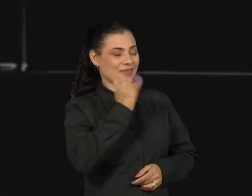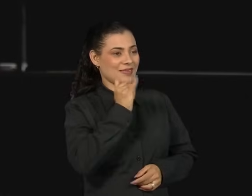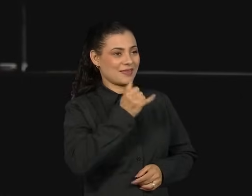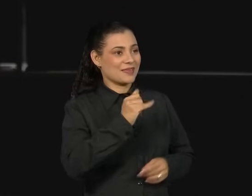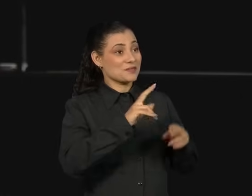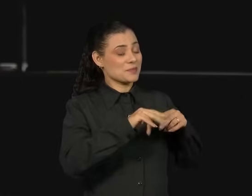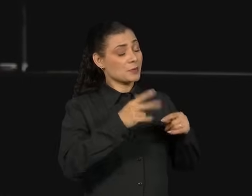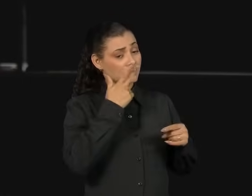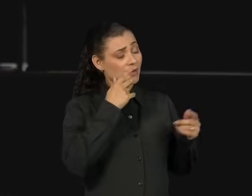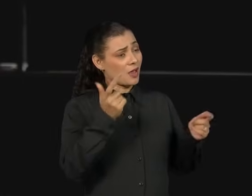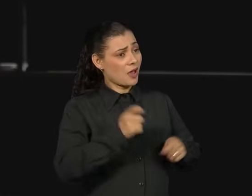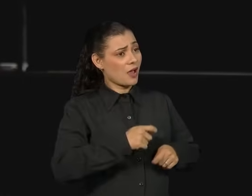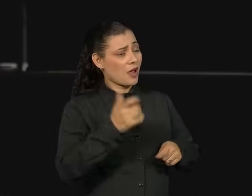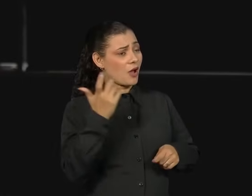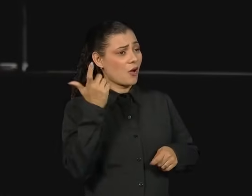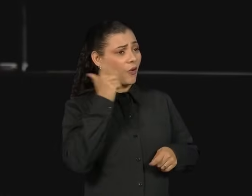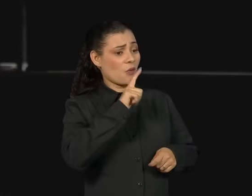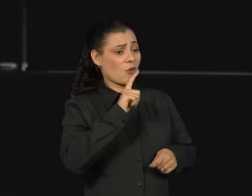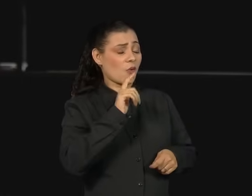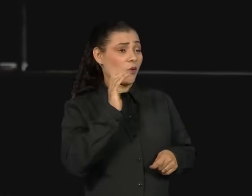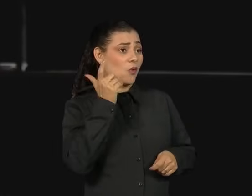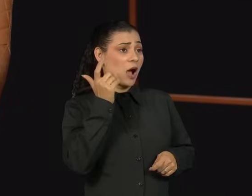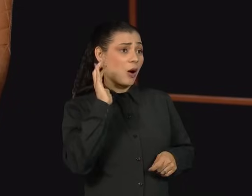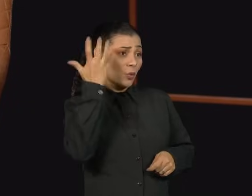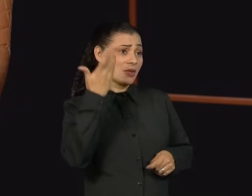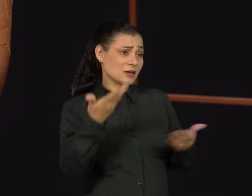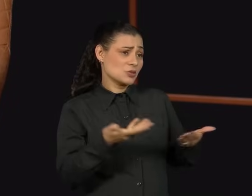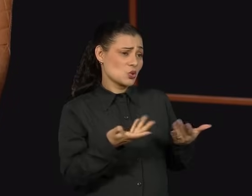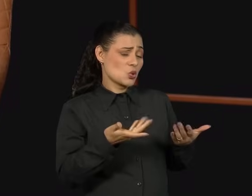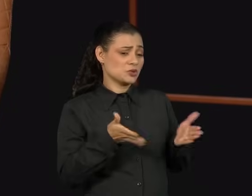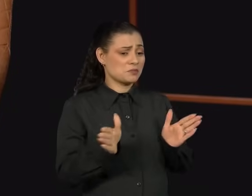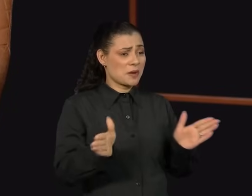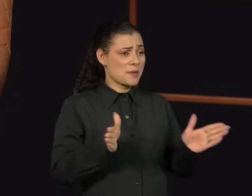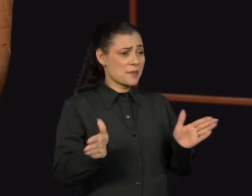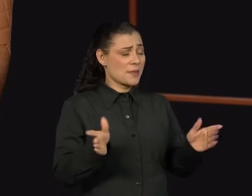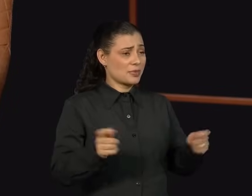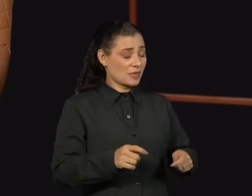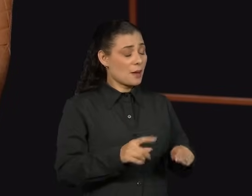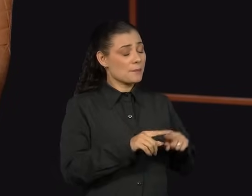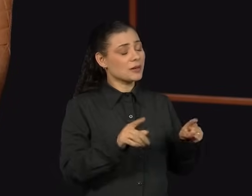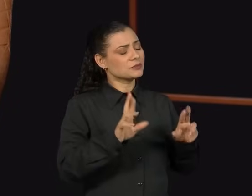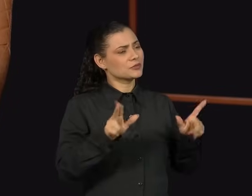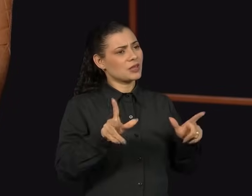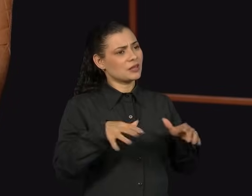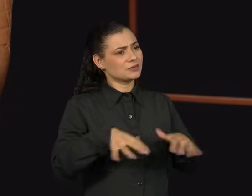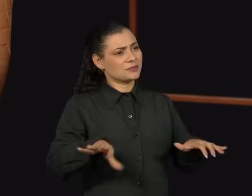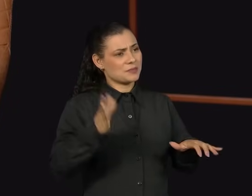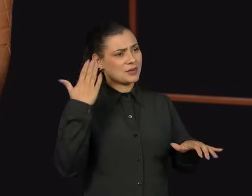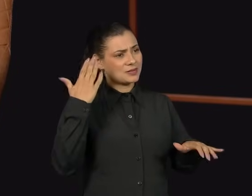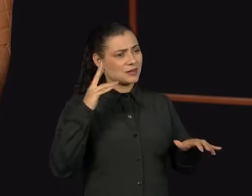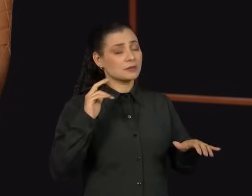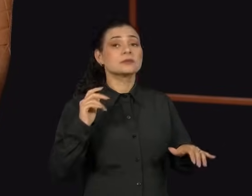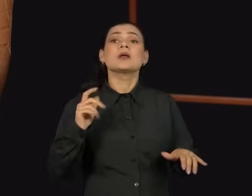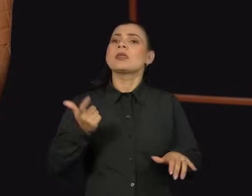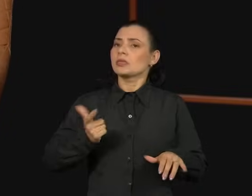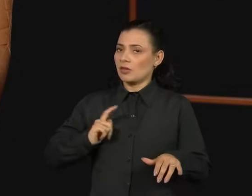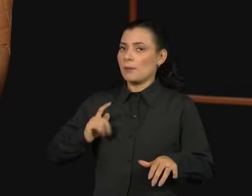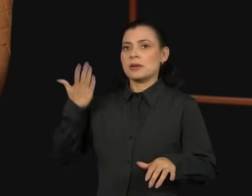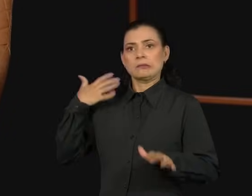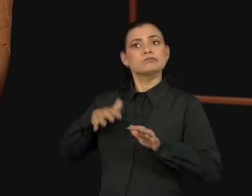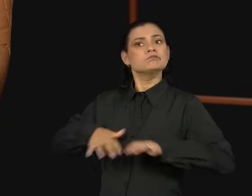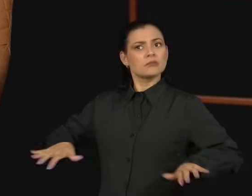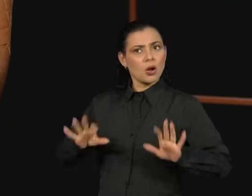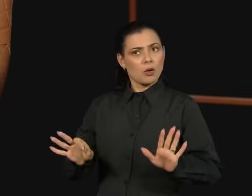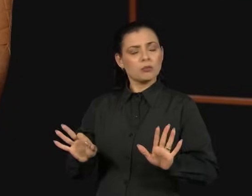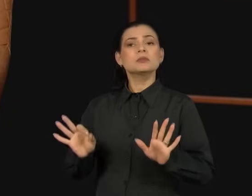hoje, mas é numa outra proporção, não é verdade? Eu acho que sim. Eu acho que muita coisa mudou, né, nesse tempo.